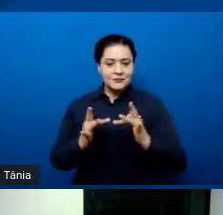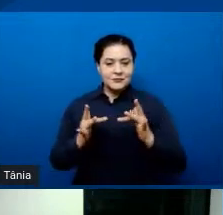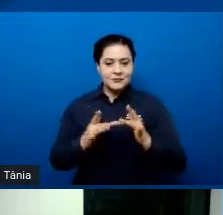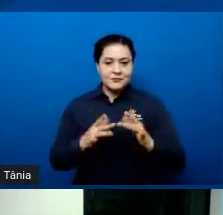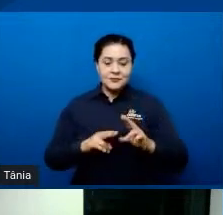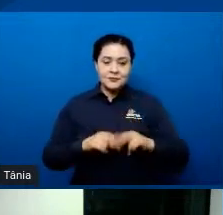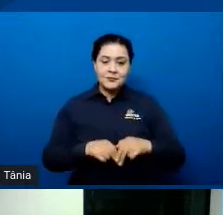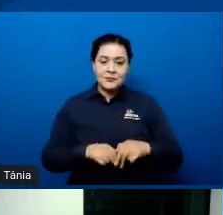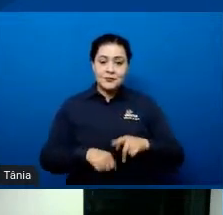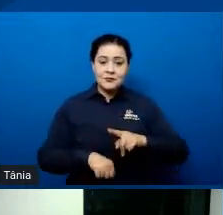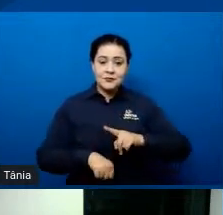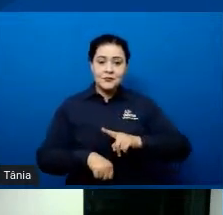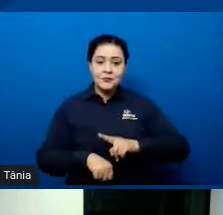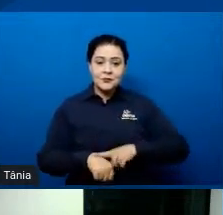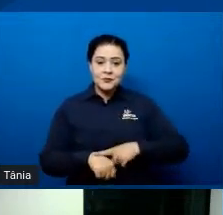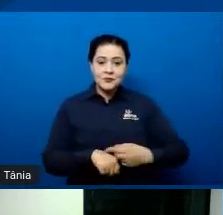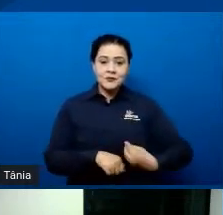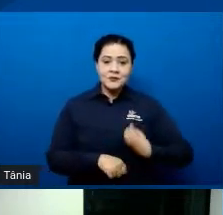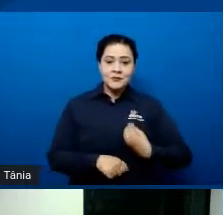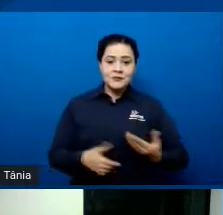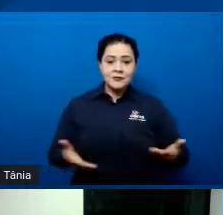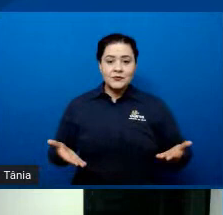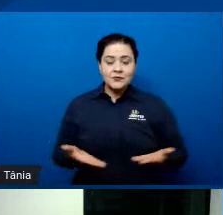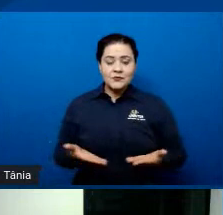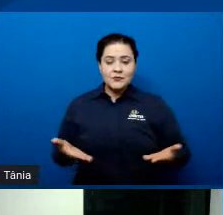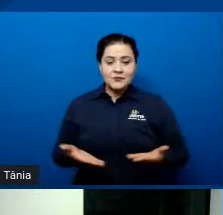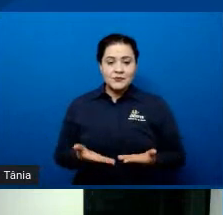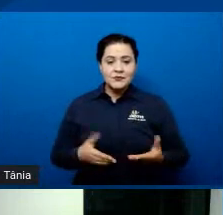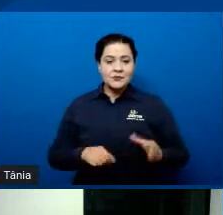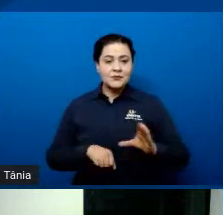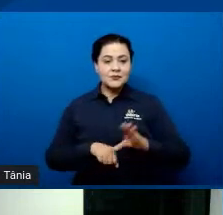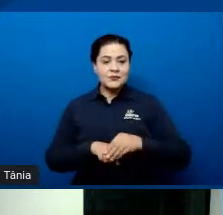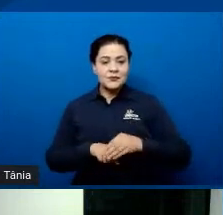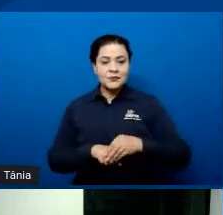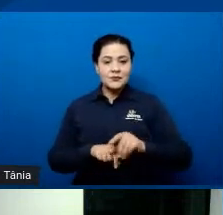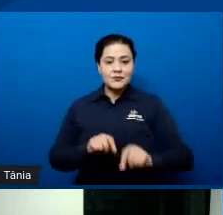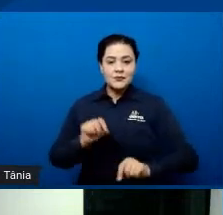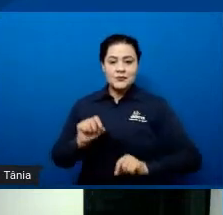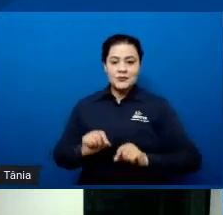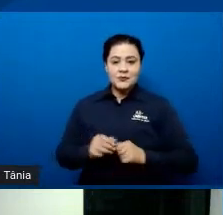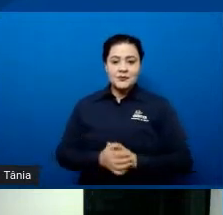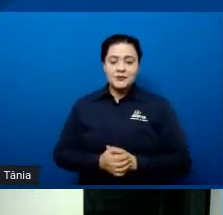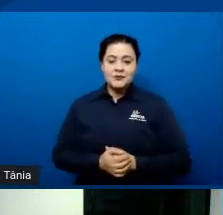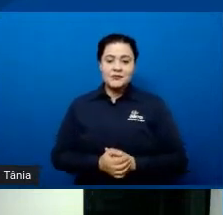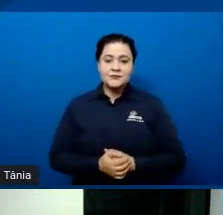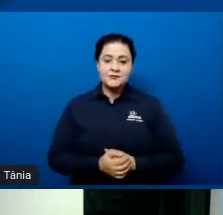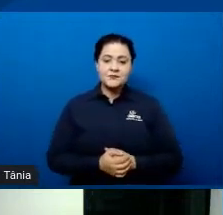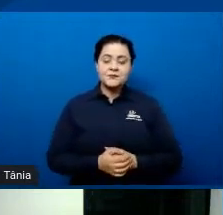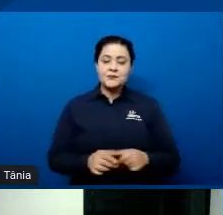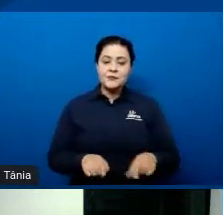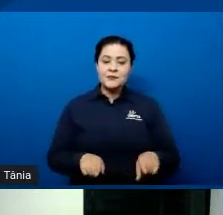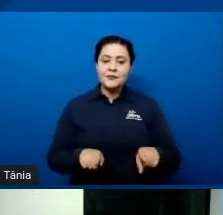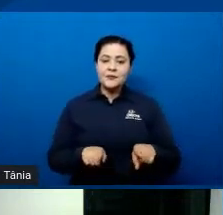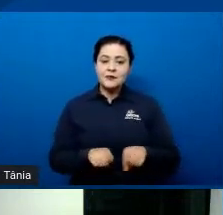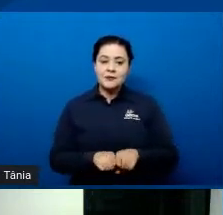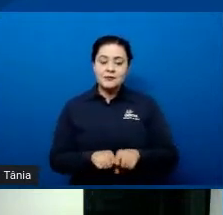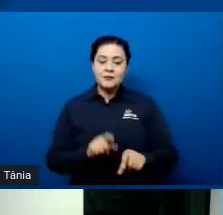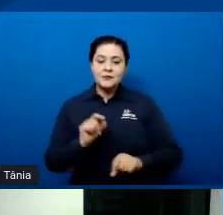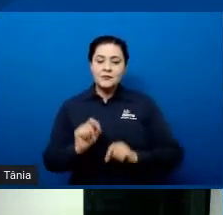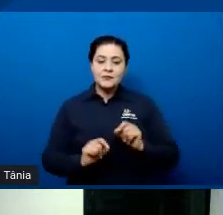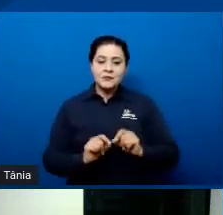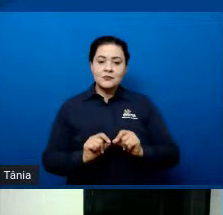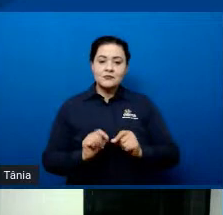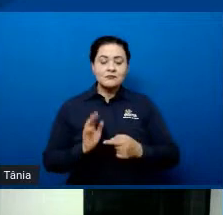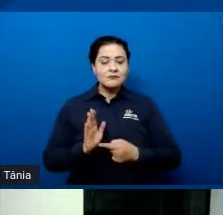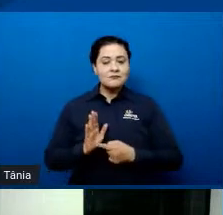nesse tempo que nós vivemos hoje, a mediação de conhecimento, né, passa também por isso, né, de você